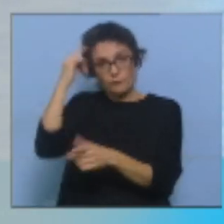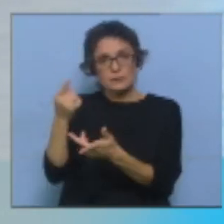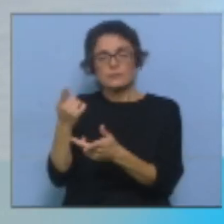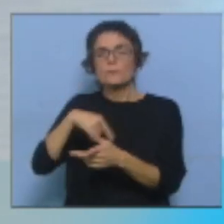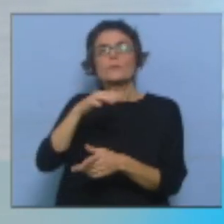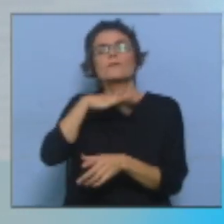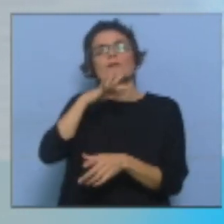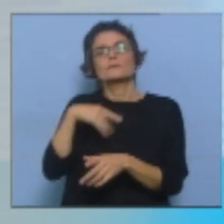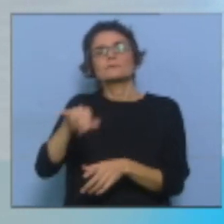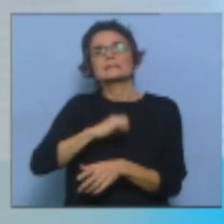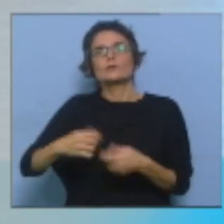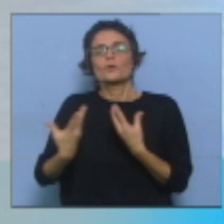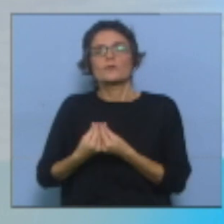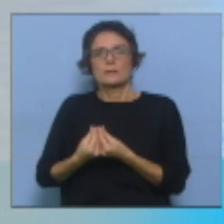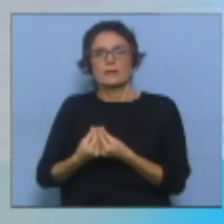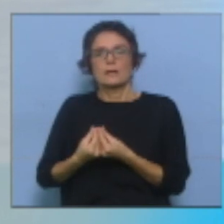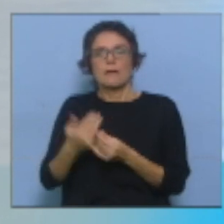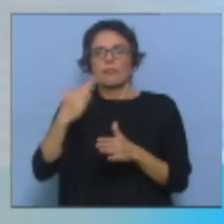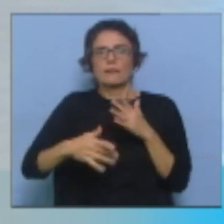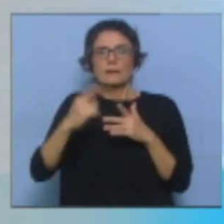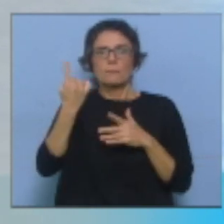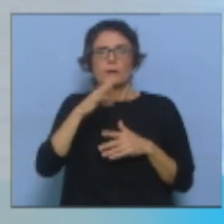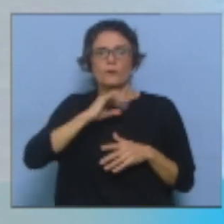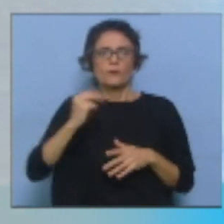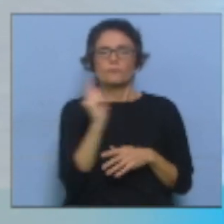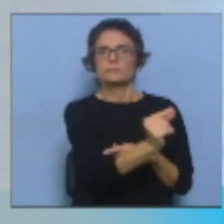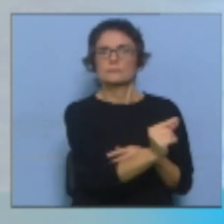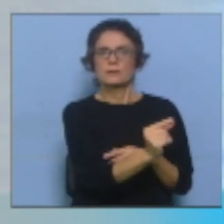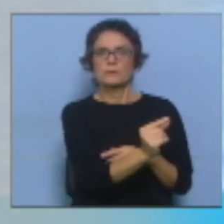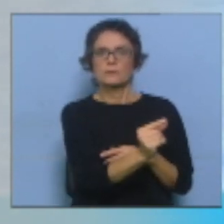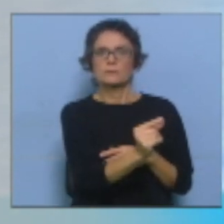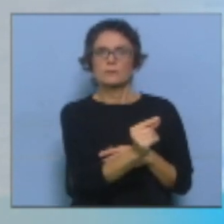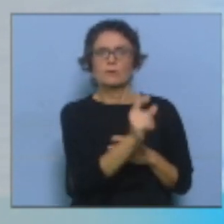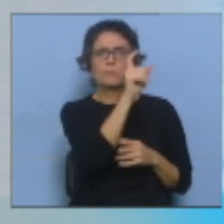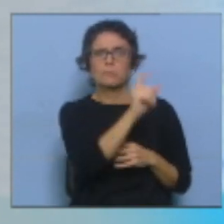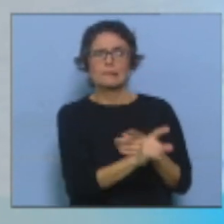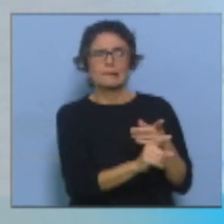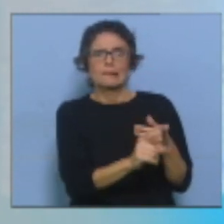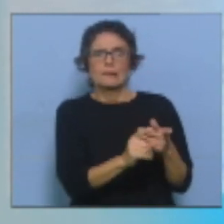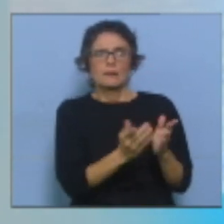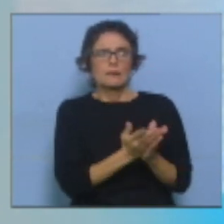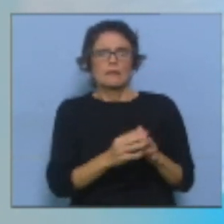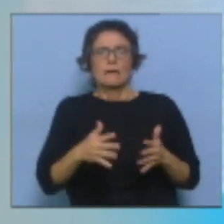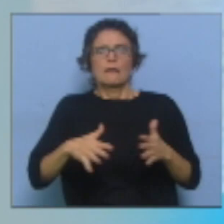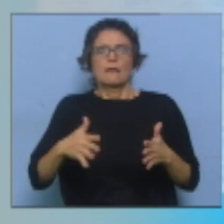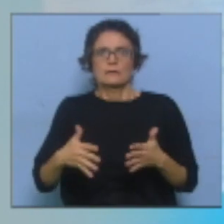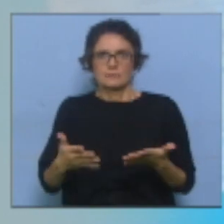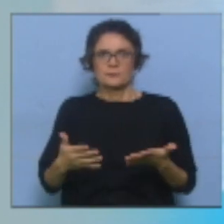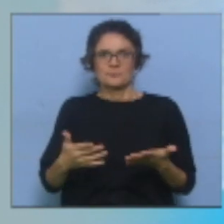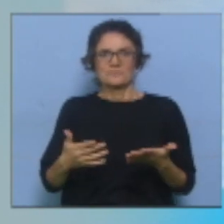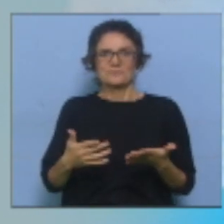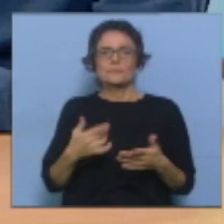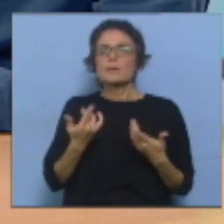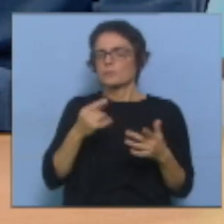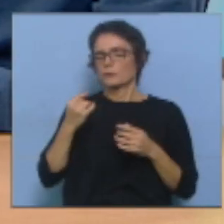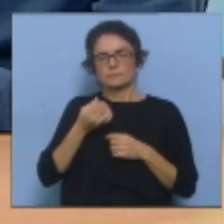unida e de repente ter um dos filhos fora de casa a tempo inteiro, como é que isto ia ser? E ponderámos muito, mas depois deixámos o Pedro ir.